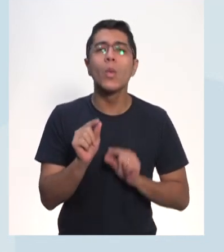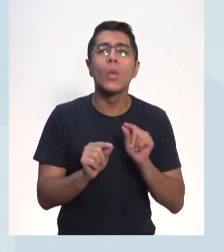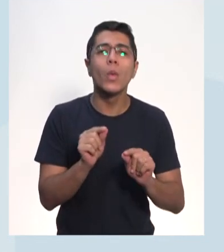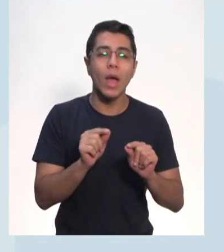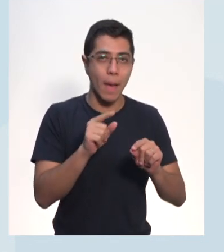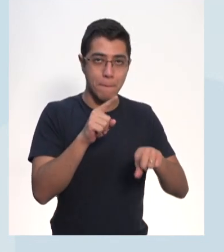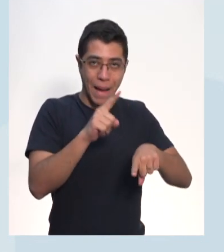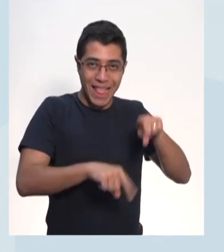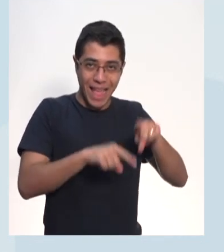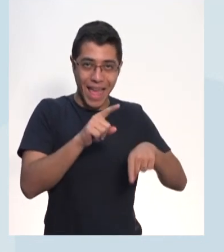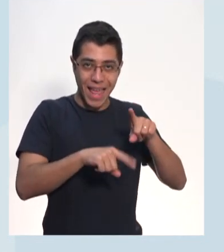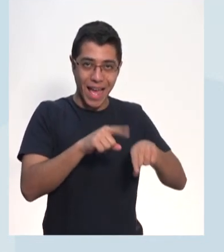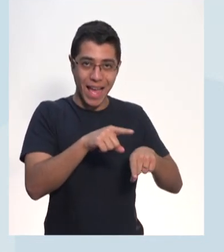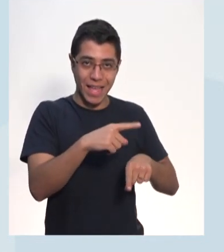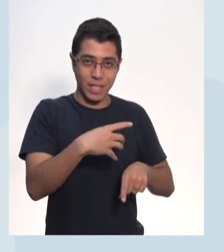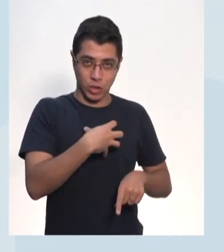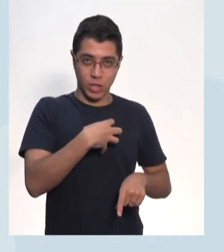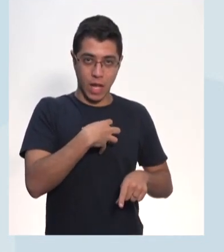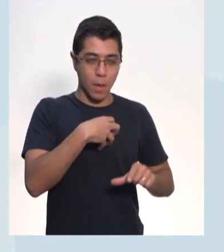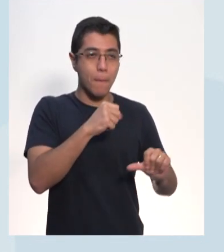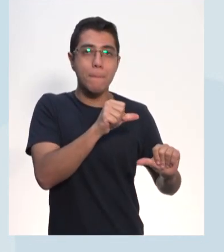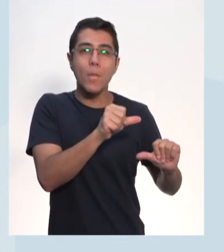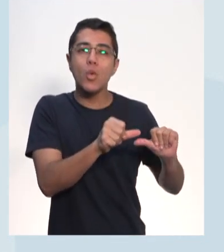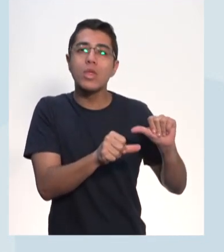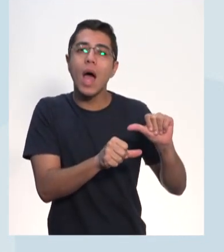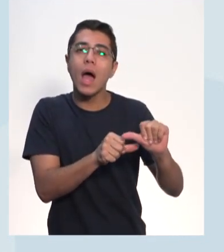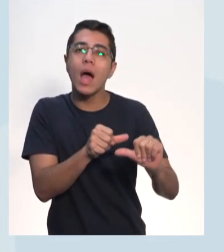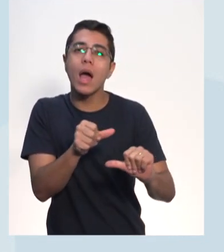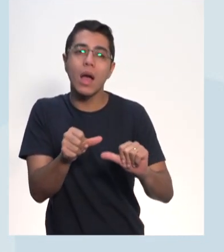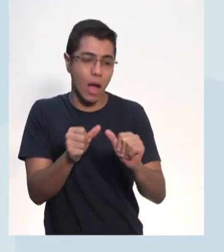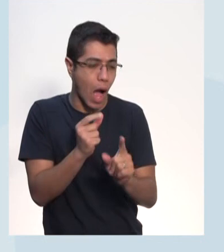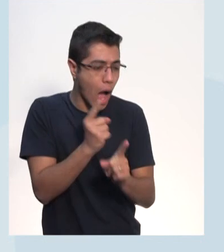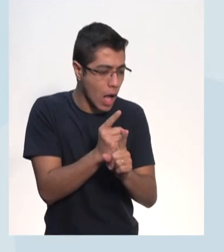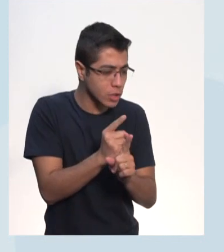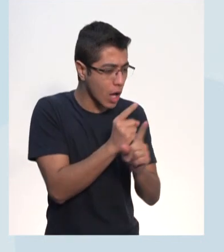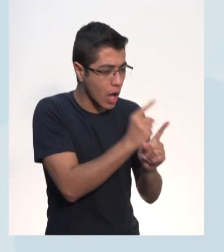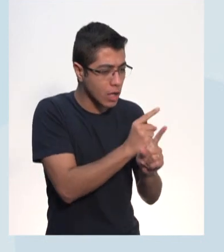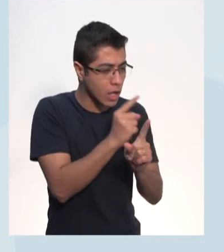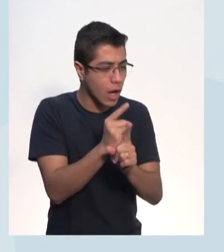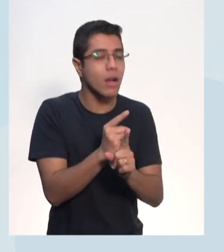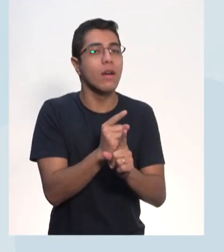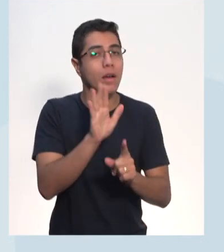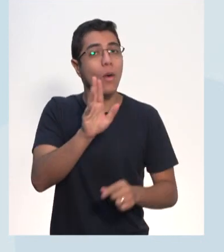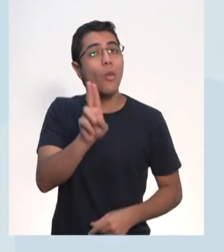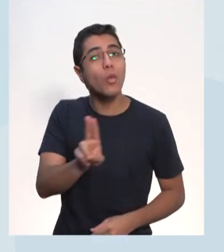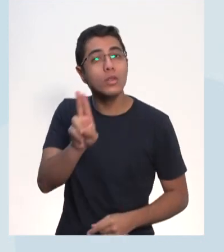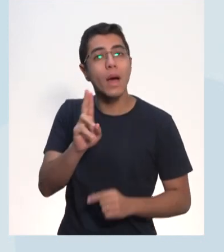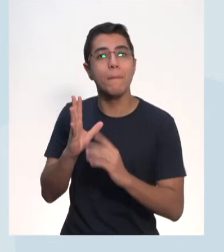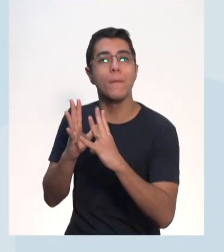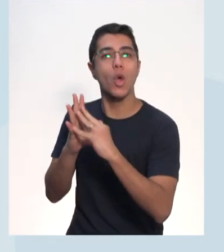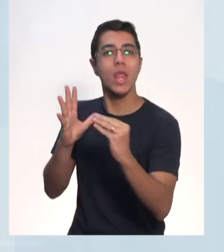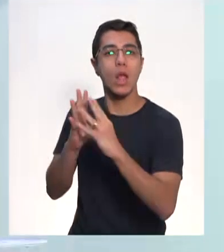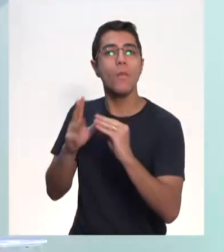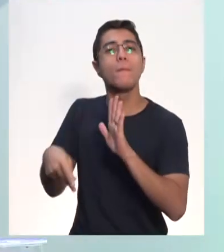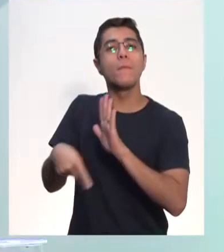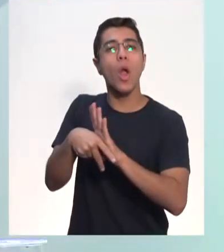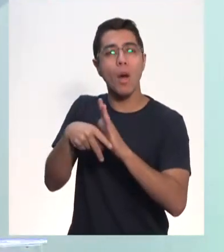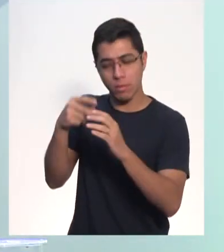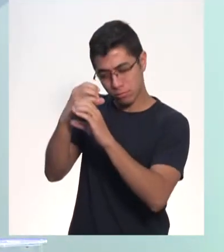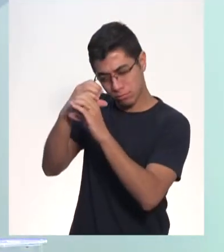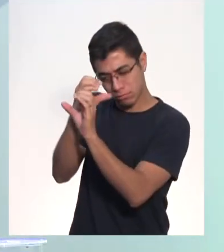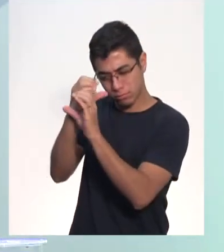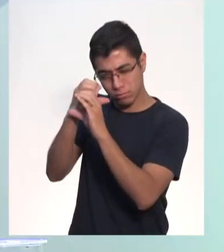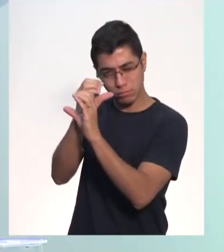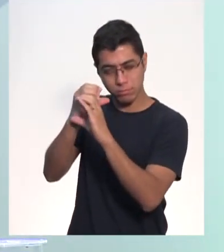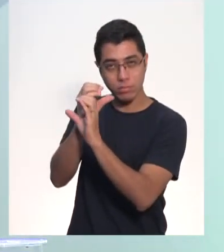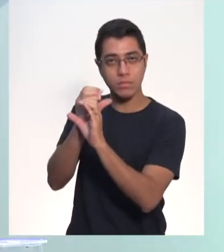explicar e representar essas transformações com base no modelo de constituição submicroscópica. Então, repara que a habilidade 1, eu